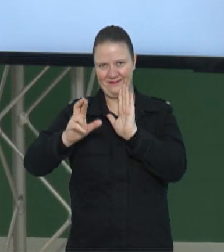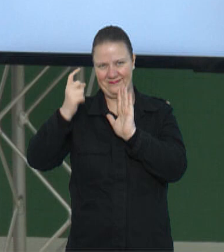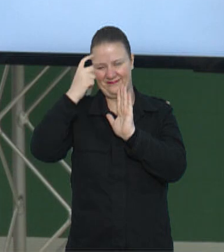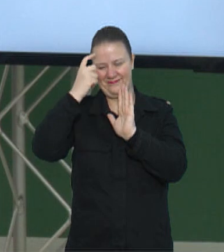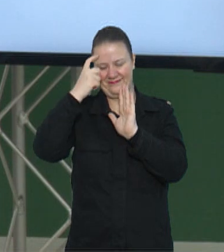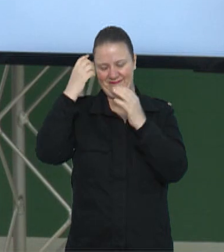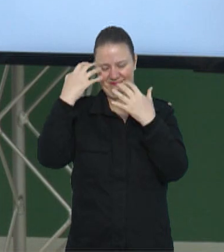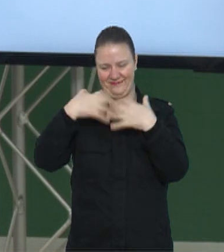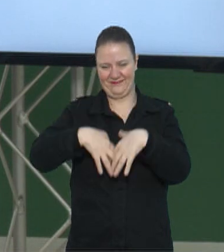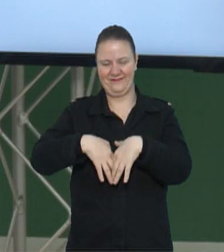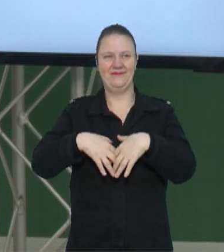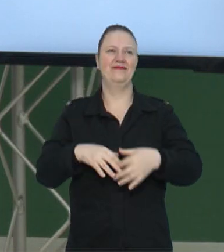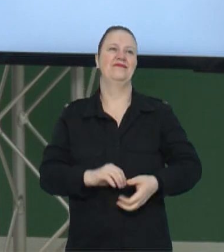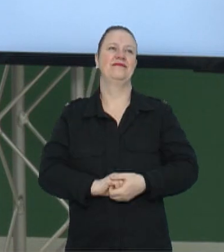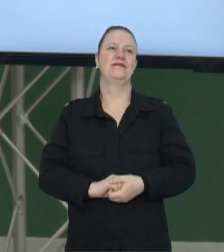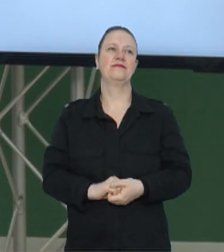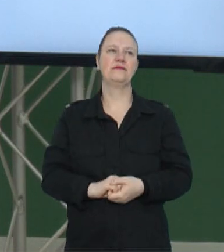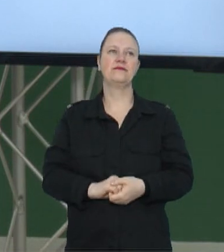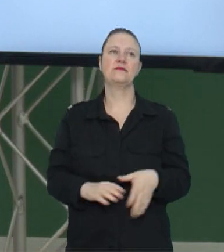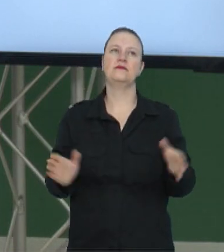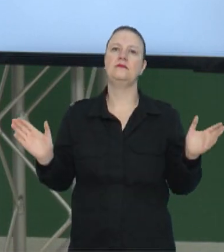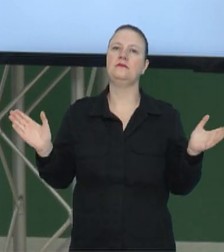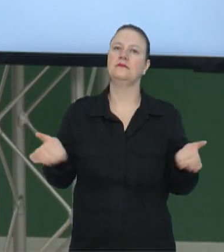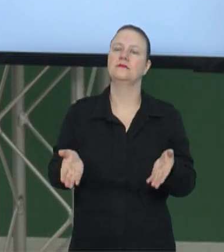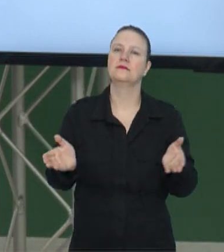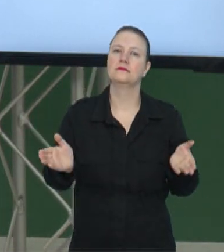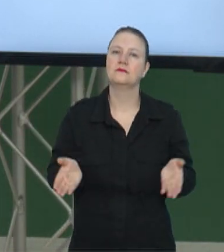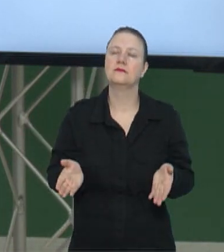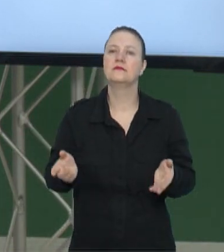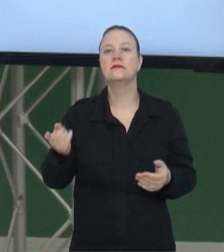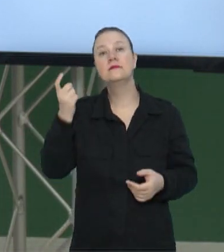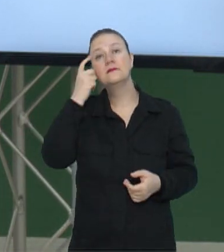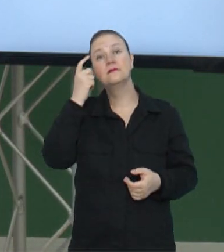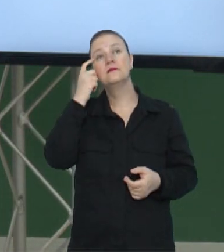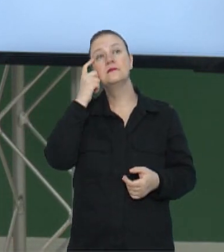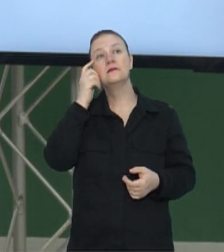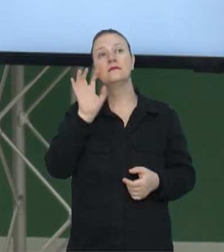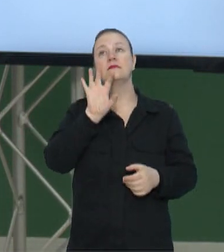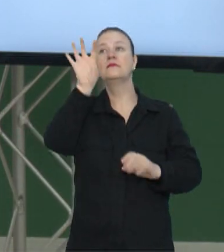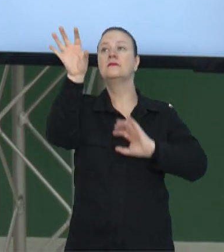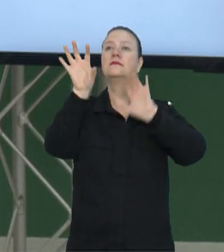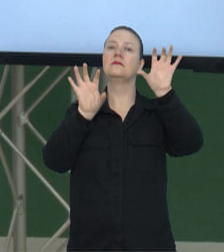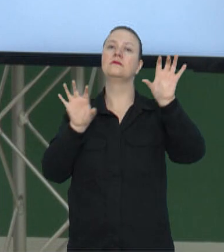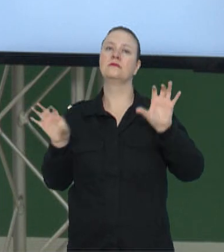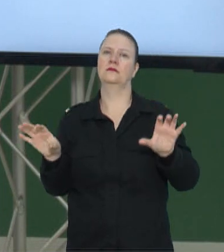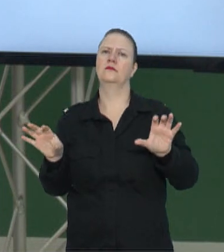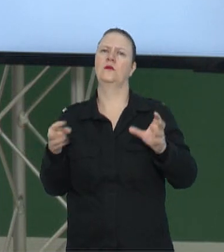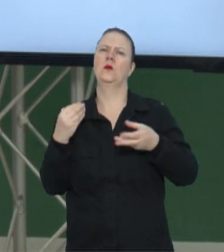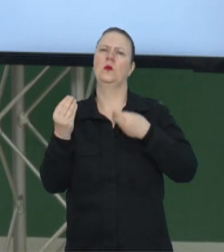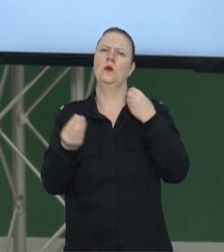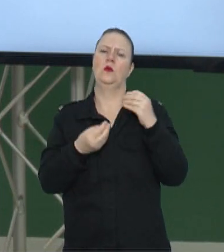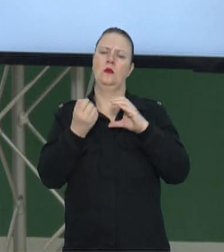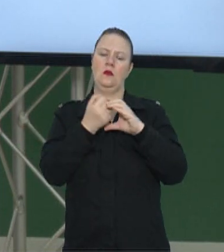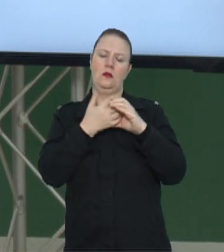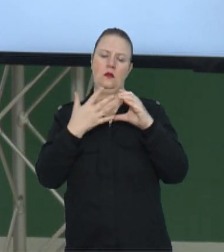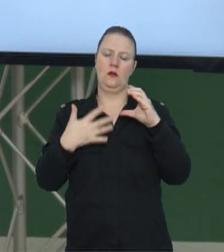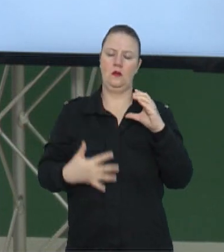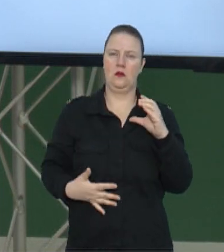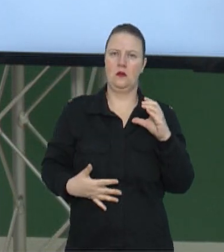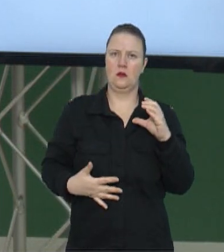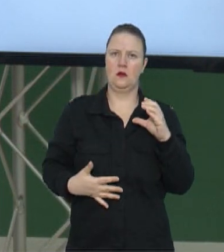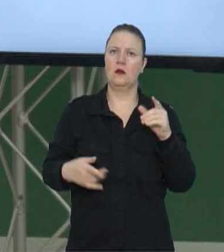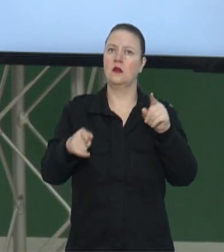refletirmos juntos com vocês. E aí vamos pensar um pouquinho então, por região, como são essas características? Como